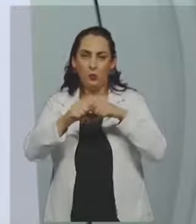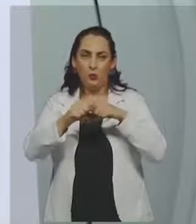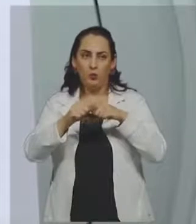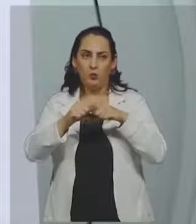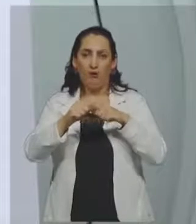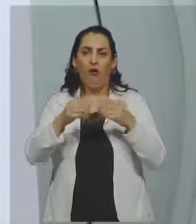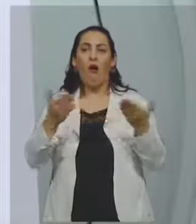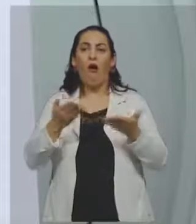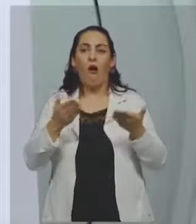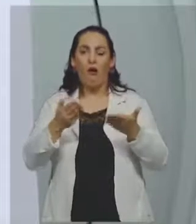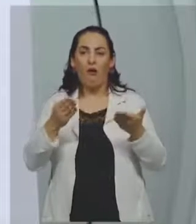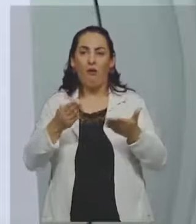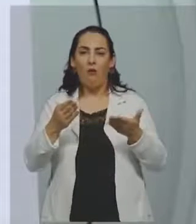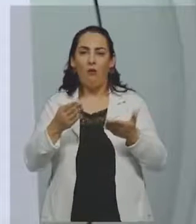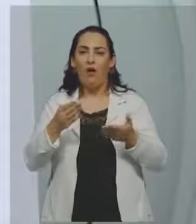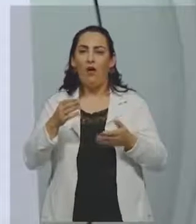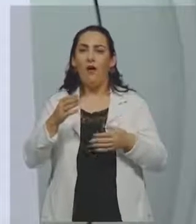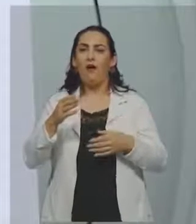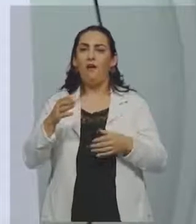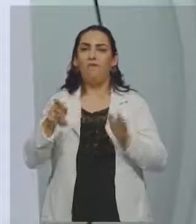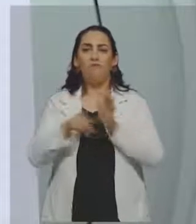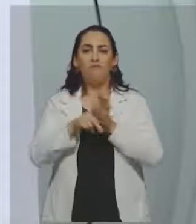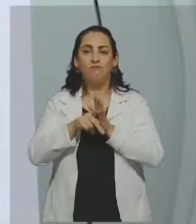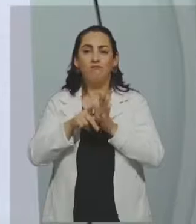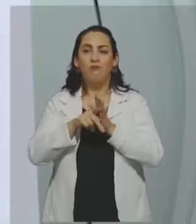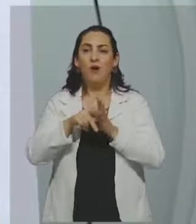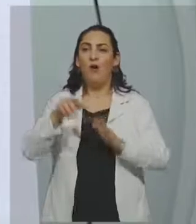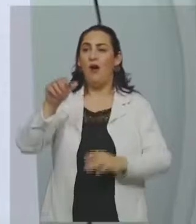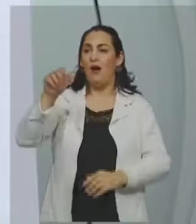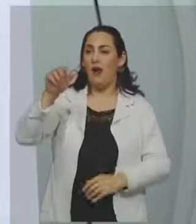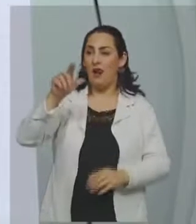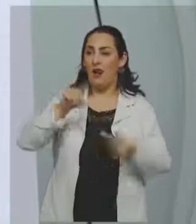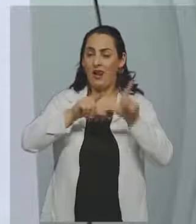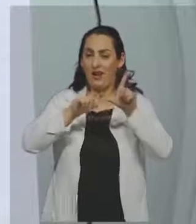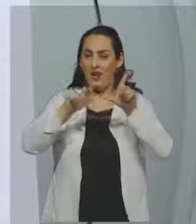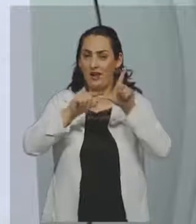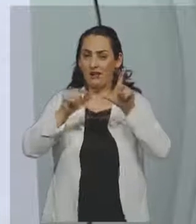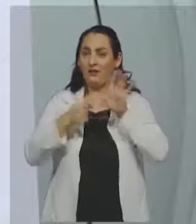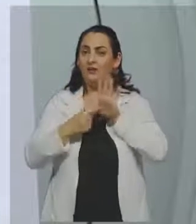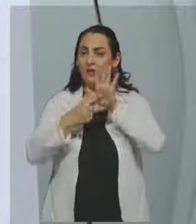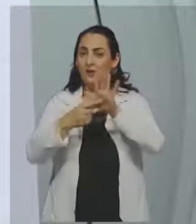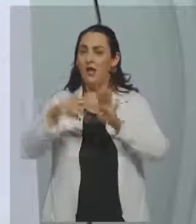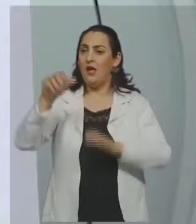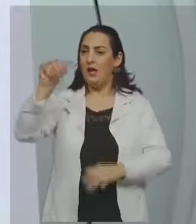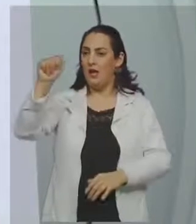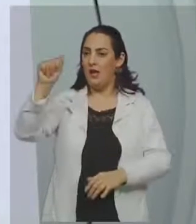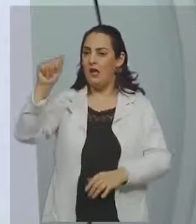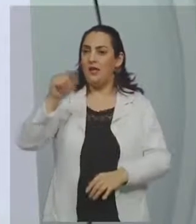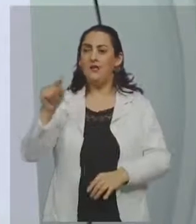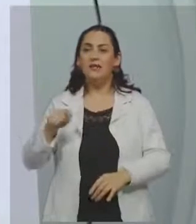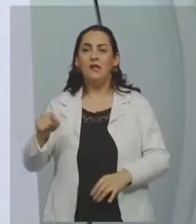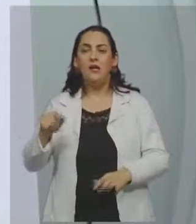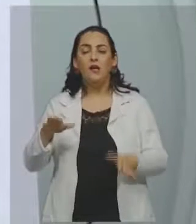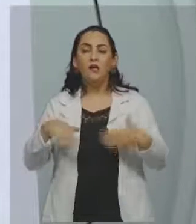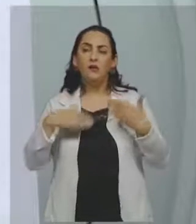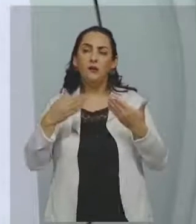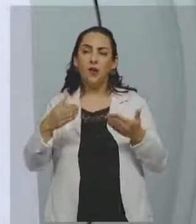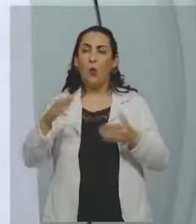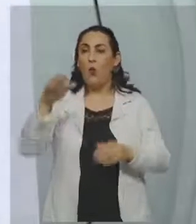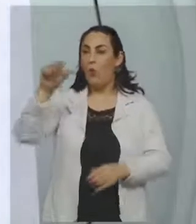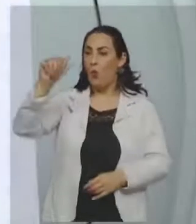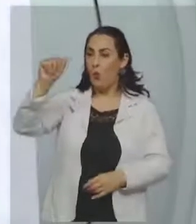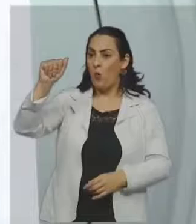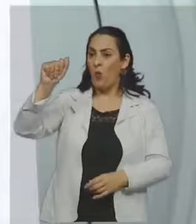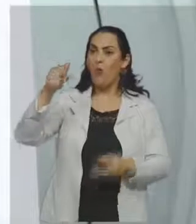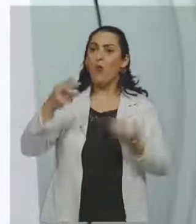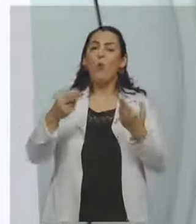de elétrons. E os nêutrons? Bom, pela fórmula nós vimos que a massa do átomo é igual ao número